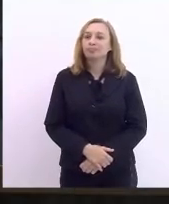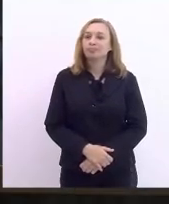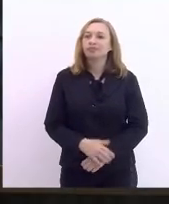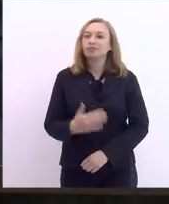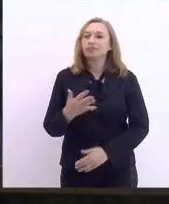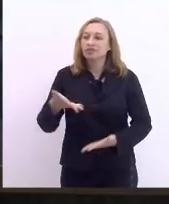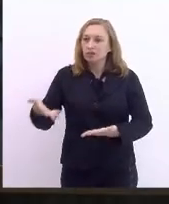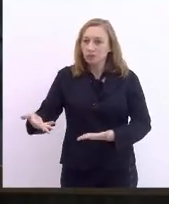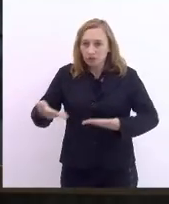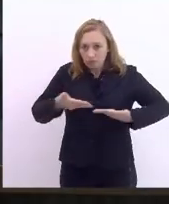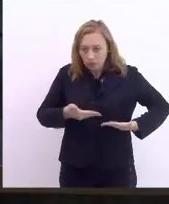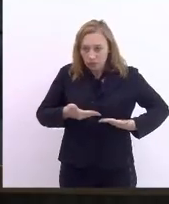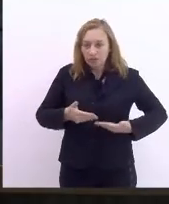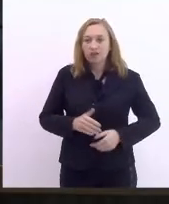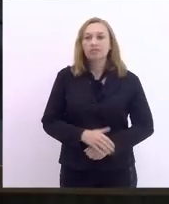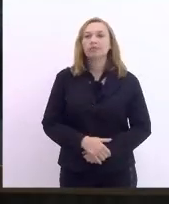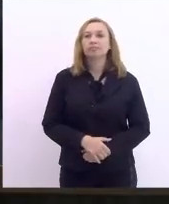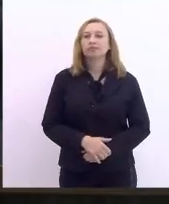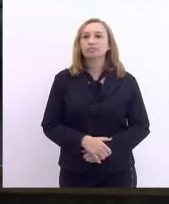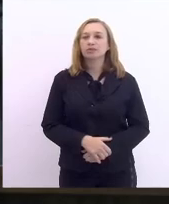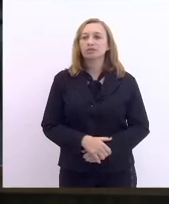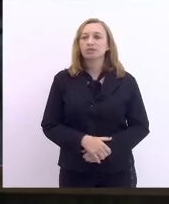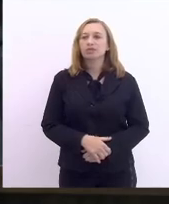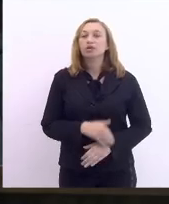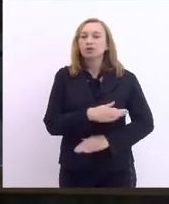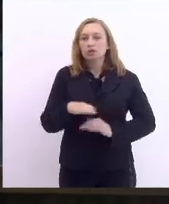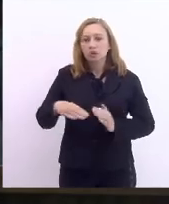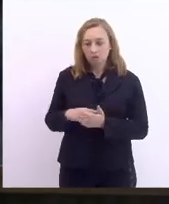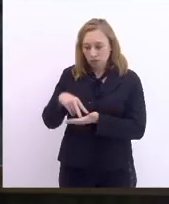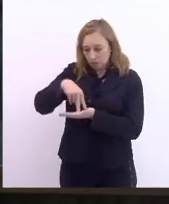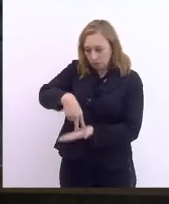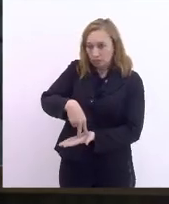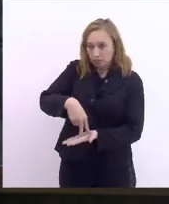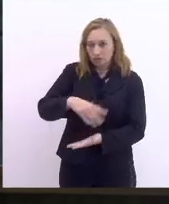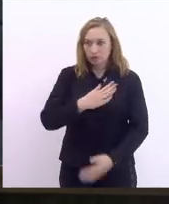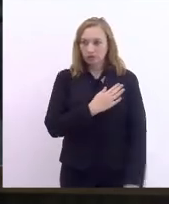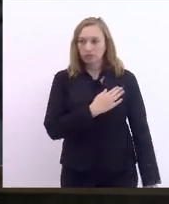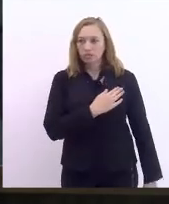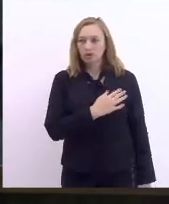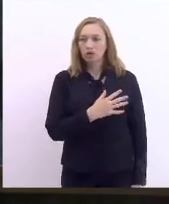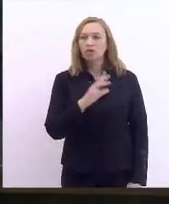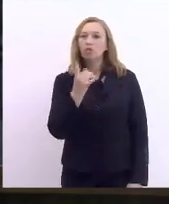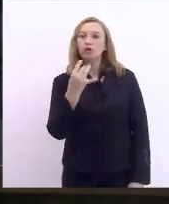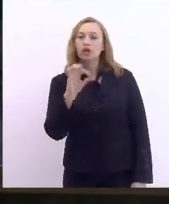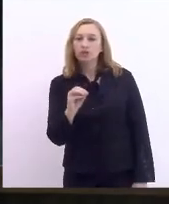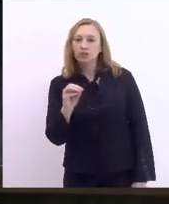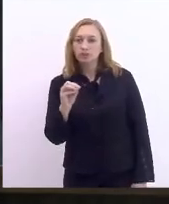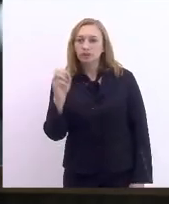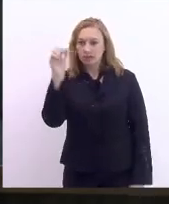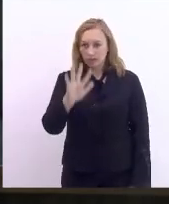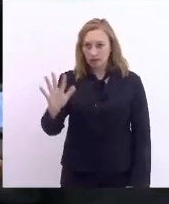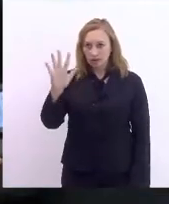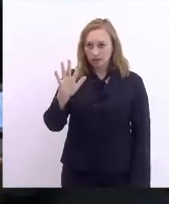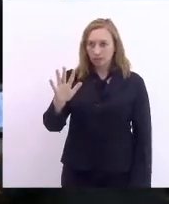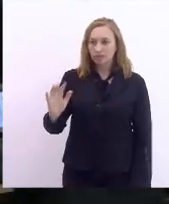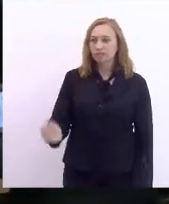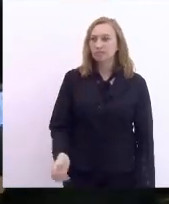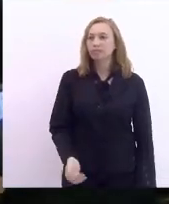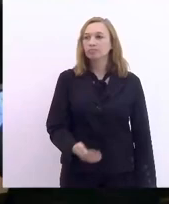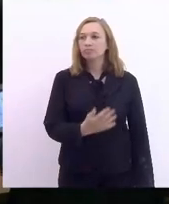me convidar o parque todo coloca em posição de respeito para ouvirmos o hino nacional